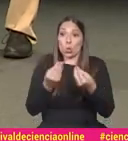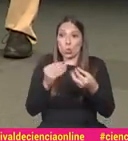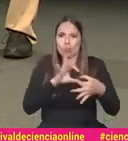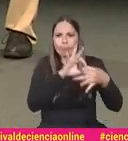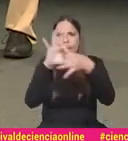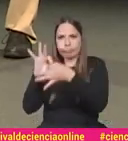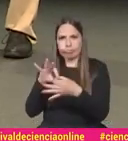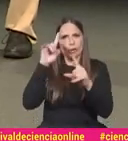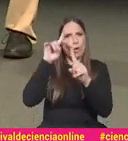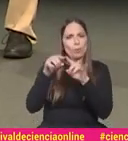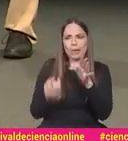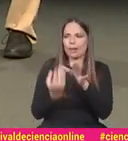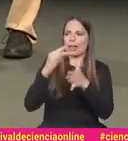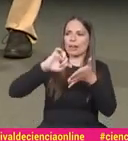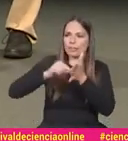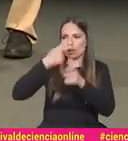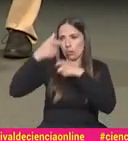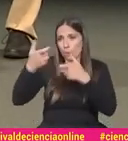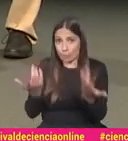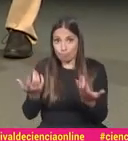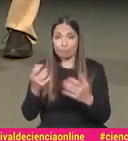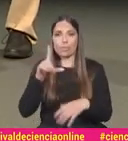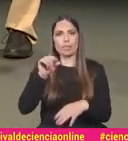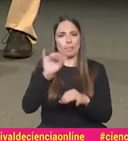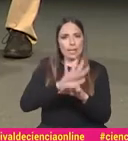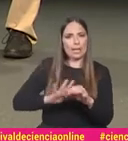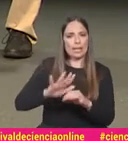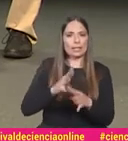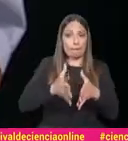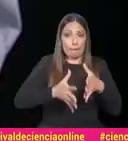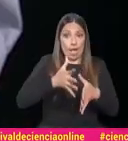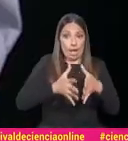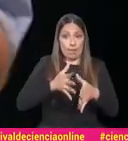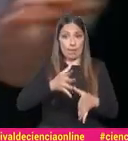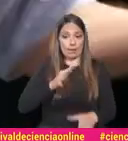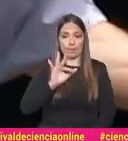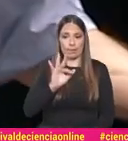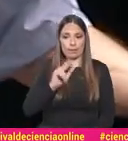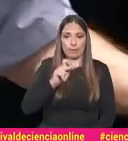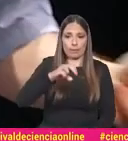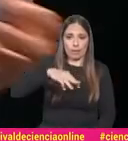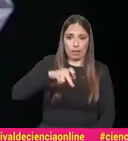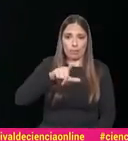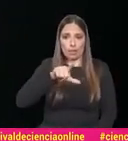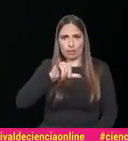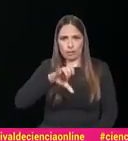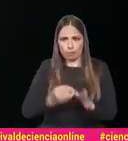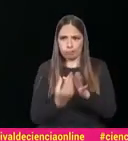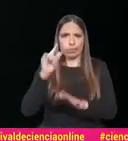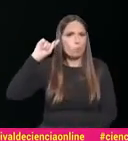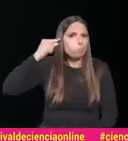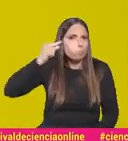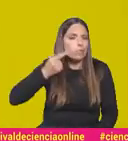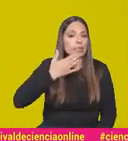fazer testes para as pessoas. Mas também temos o caso de uma fábrica em Famalicão que fazia cotonetes e com cientistas